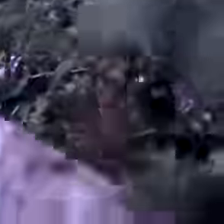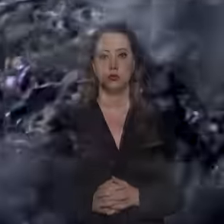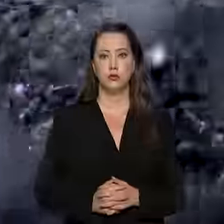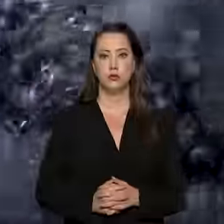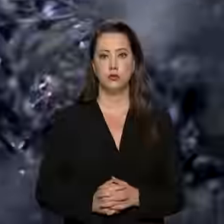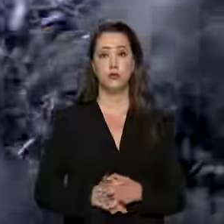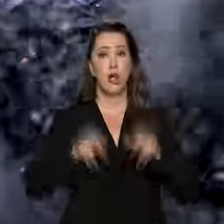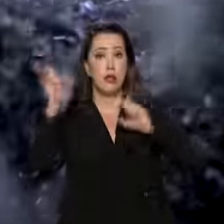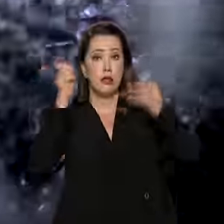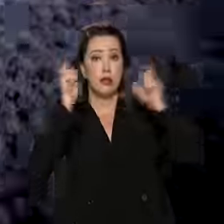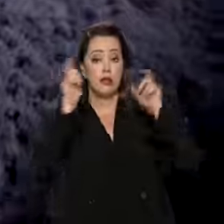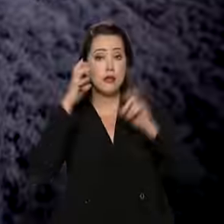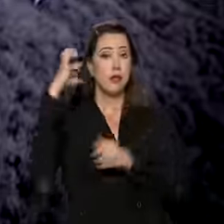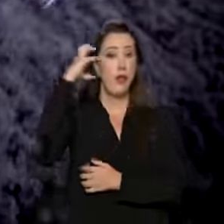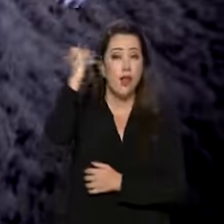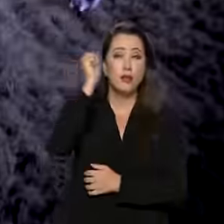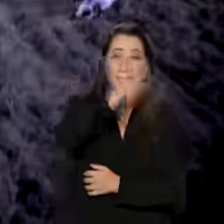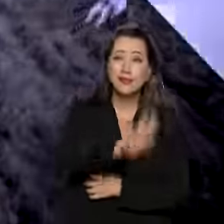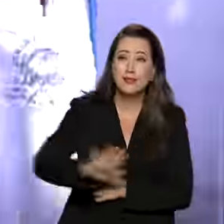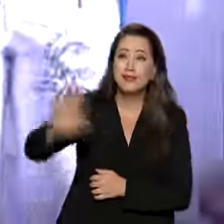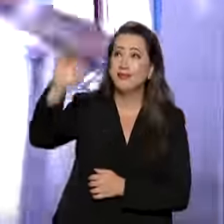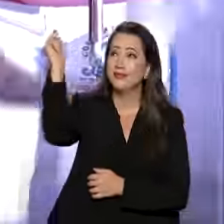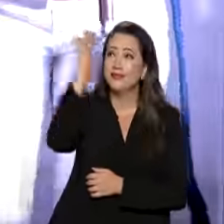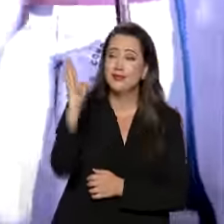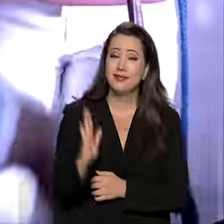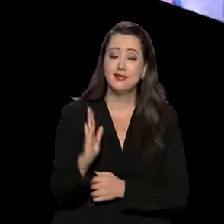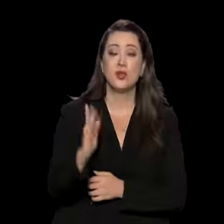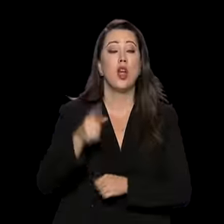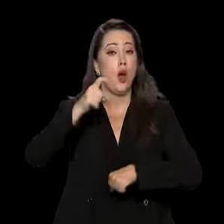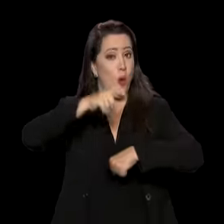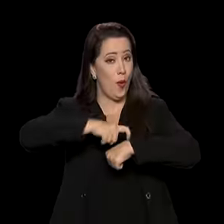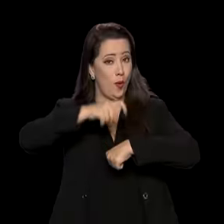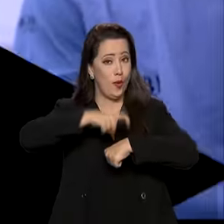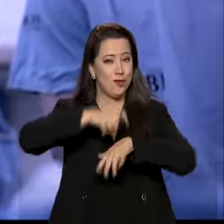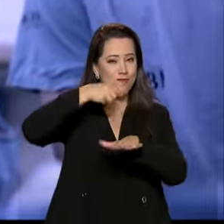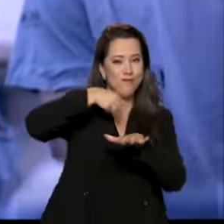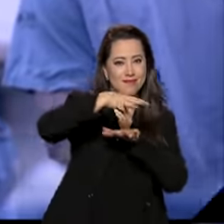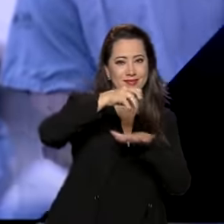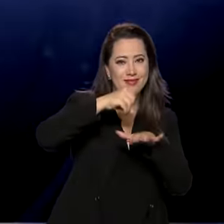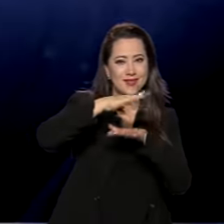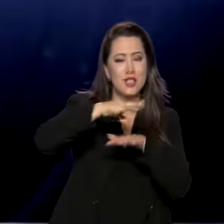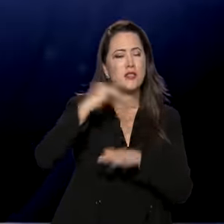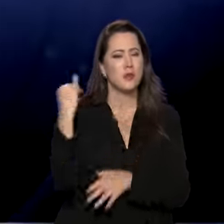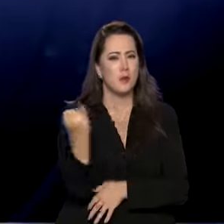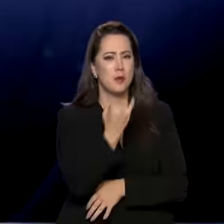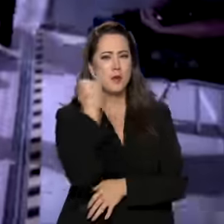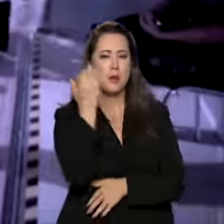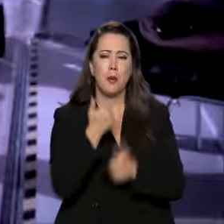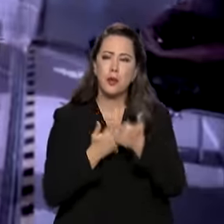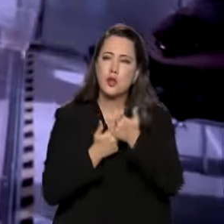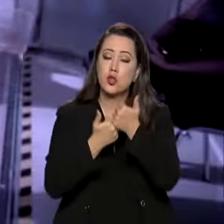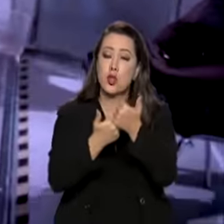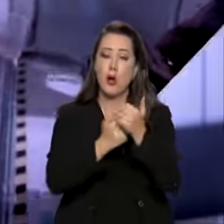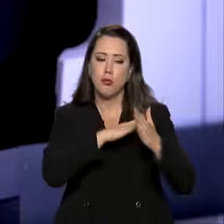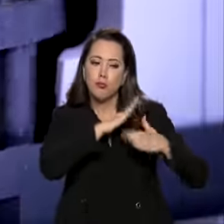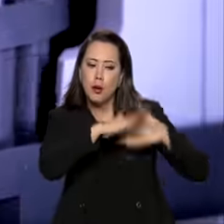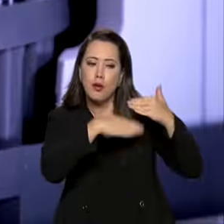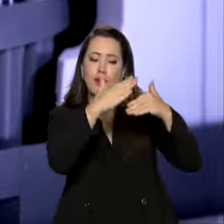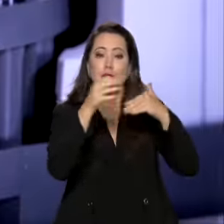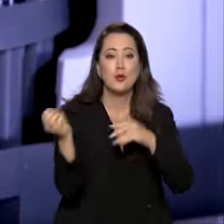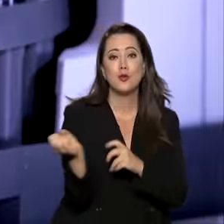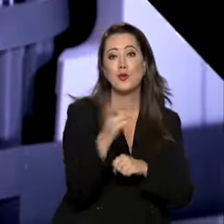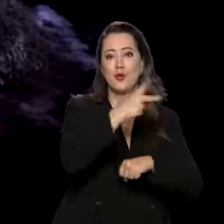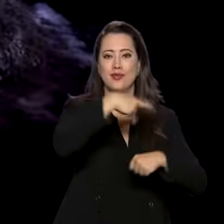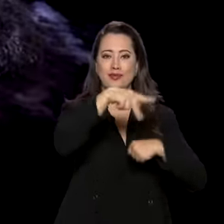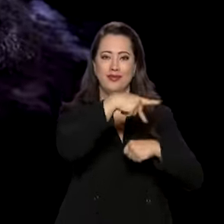atenção radialista que todo o Brasil é hora de noticiar os fatos que ajudam a construir um novo